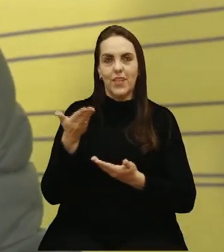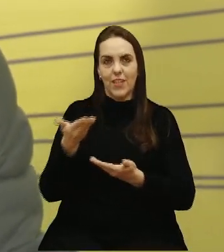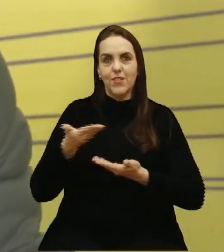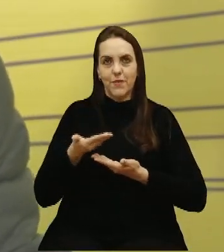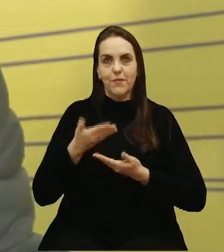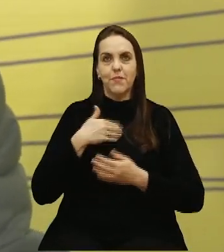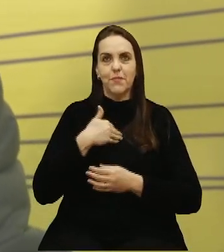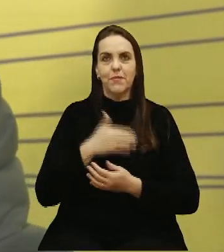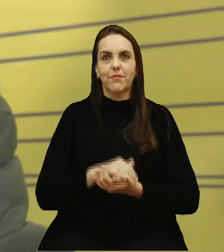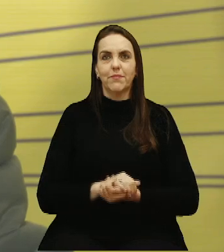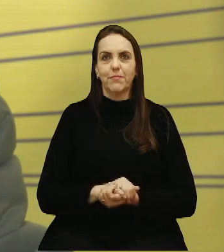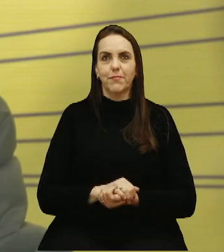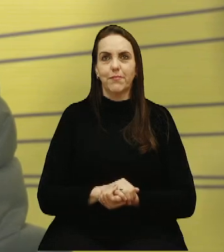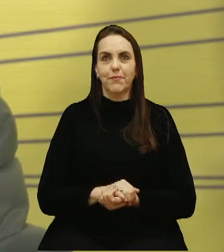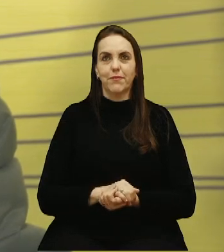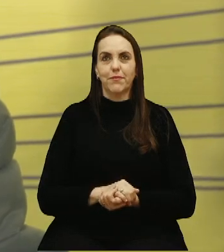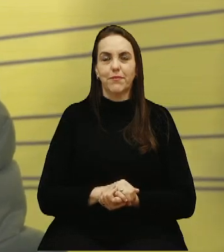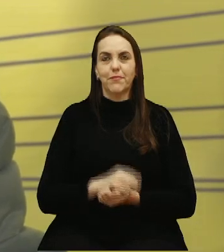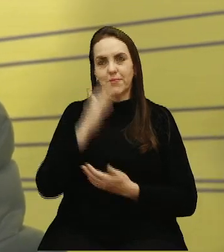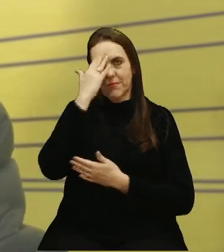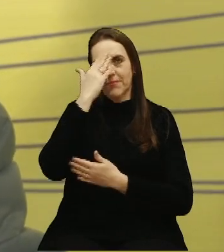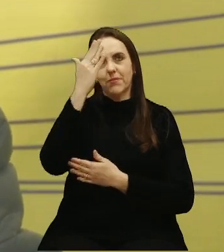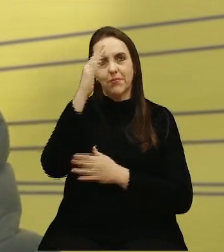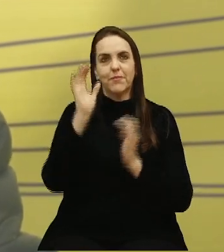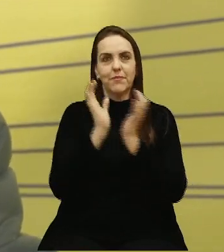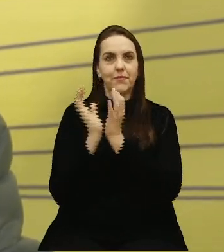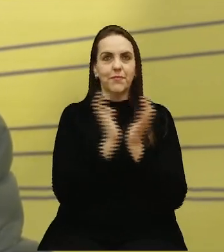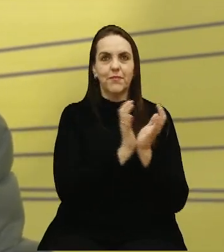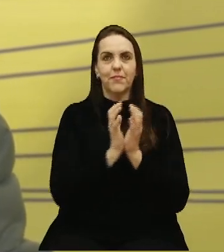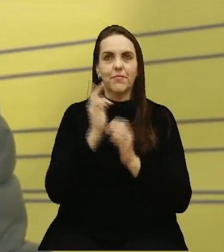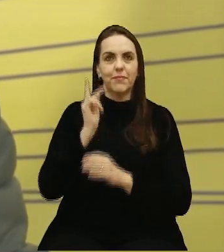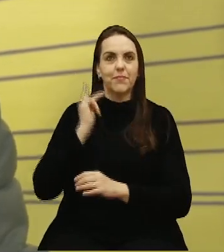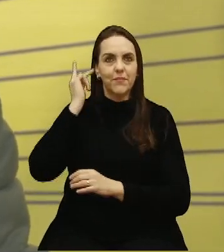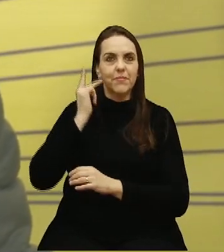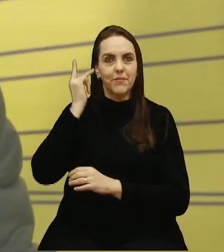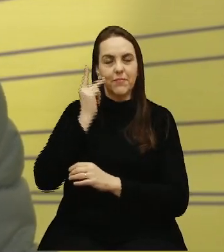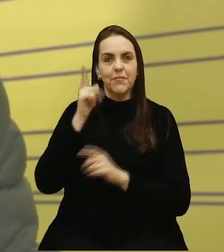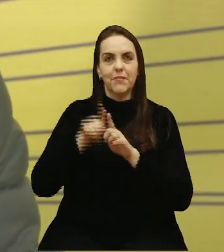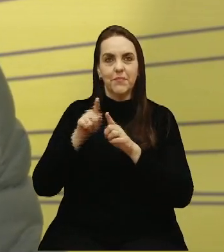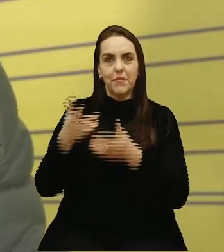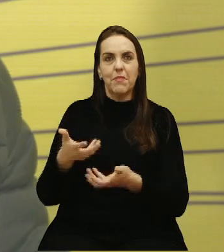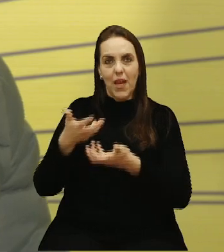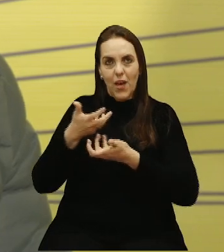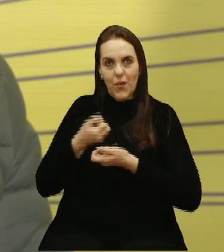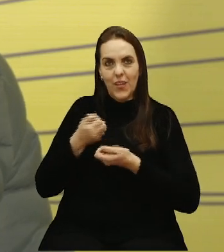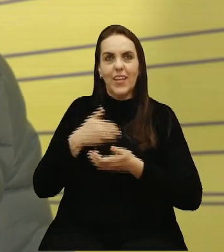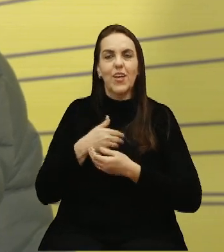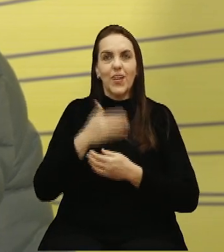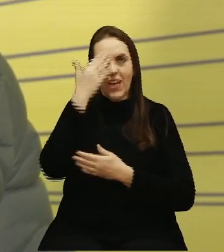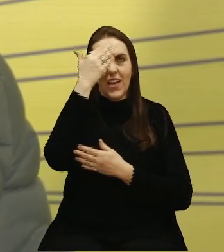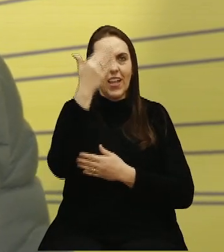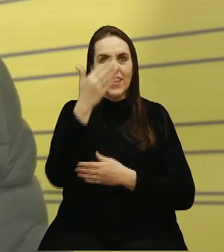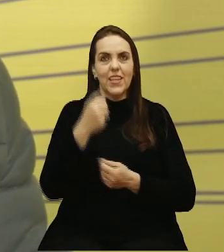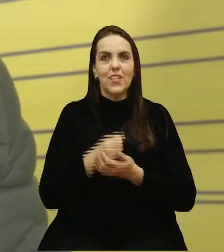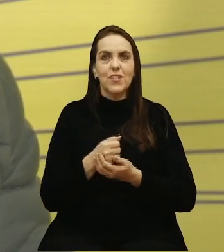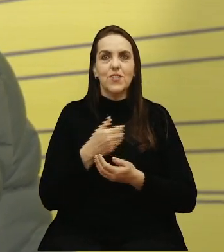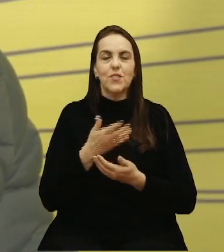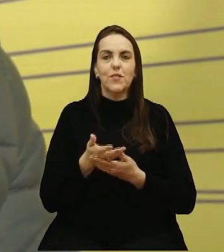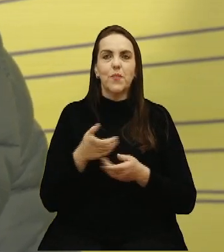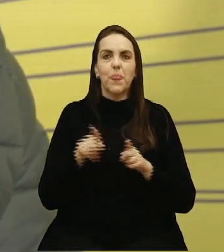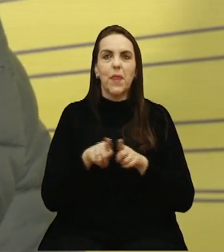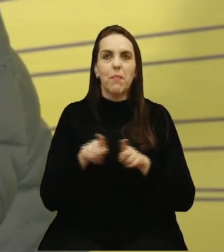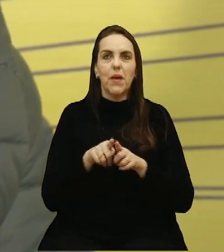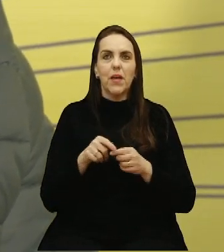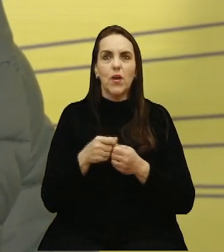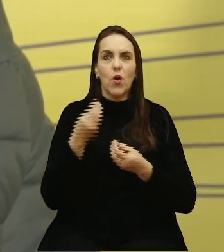e também agradecer aos colegas vereadores, né, que me receberam aí. Agradeço pela recepção. E